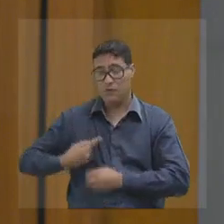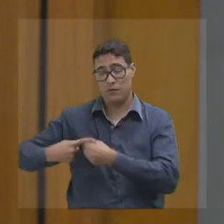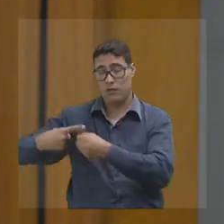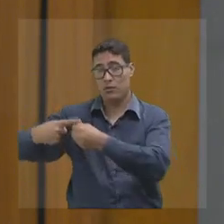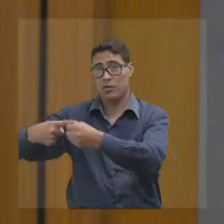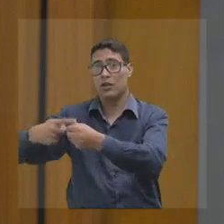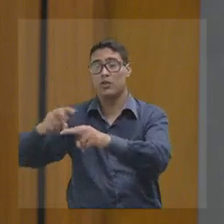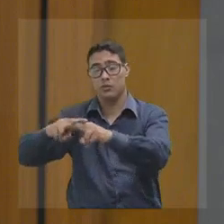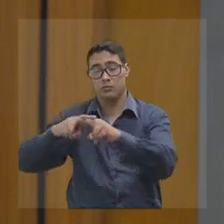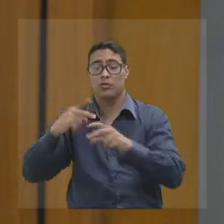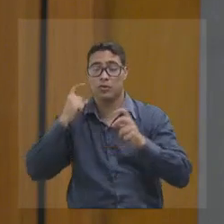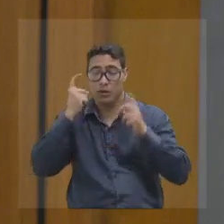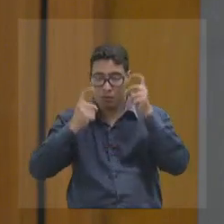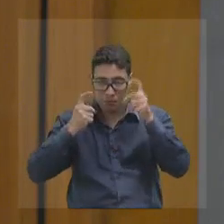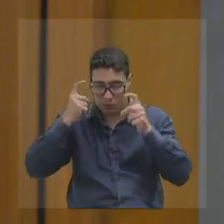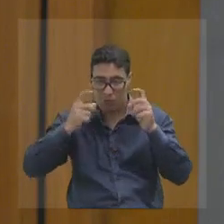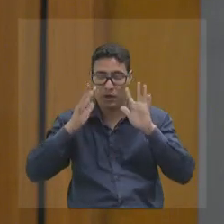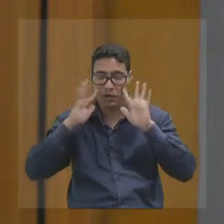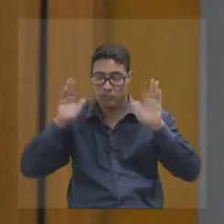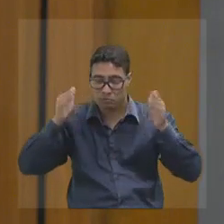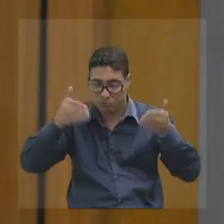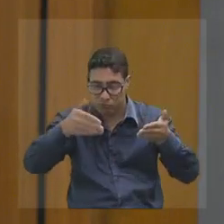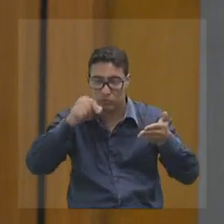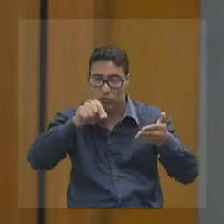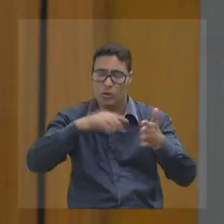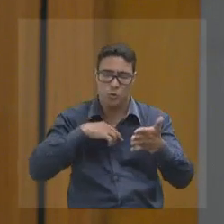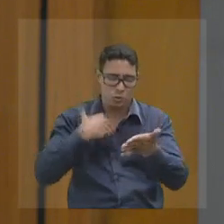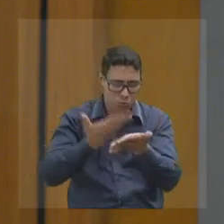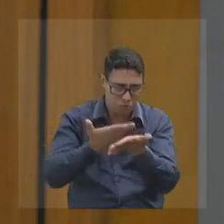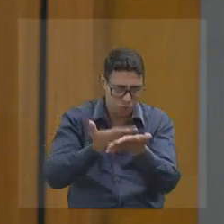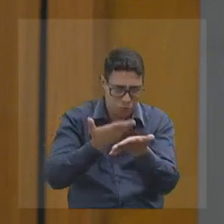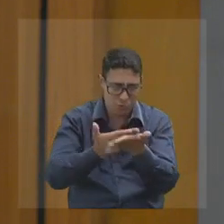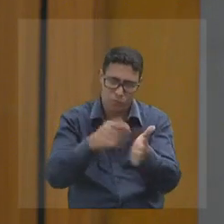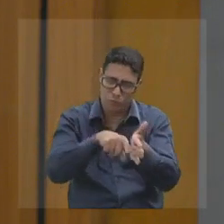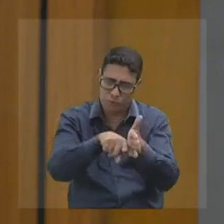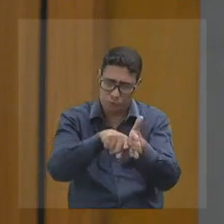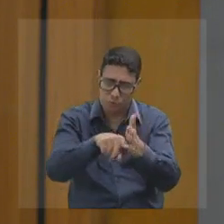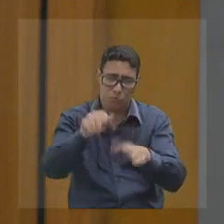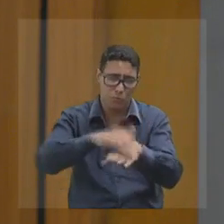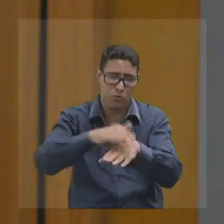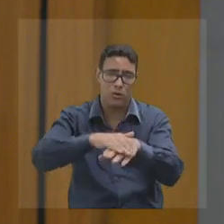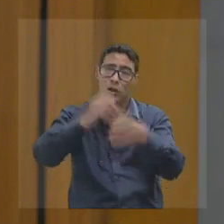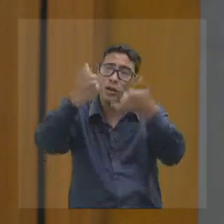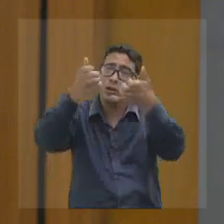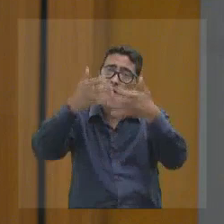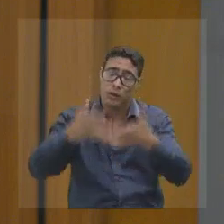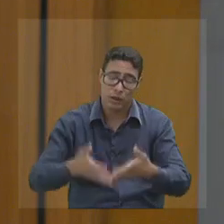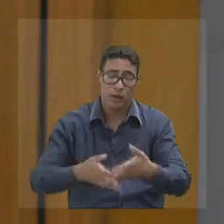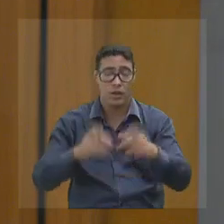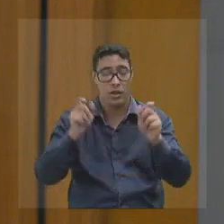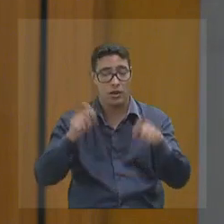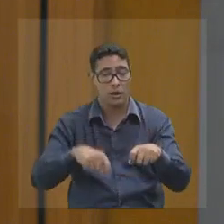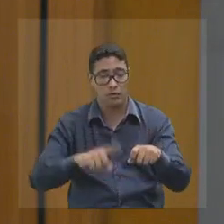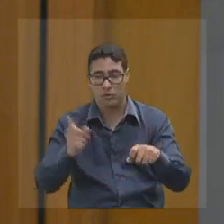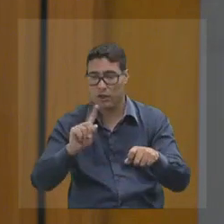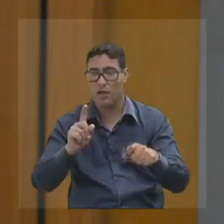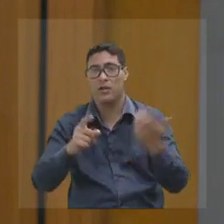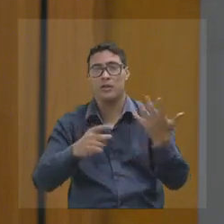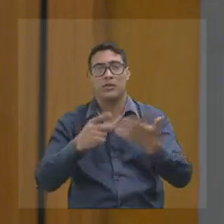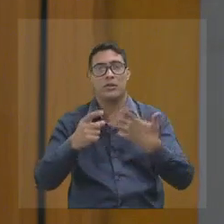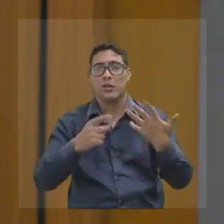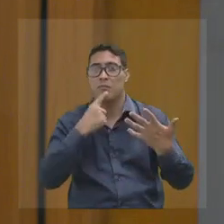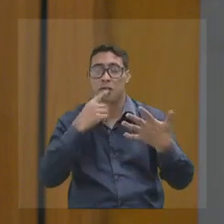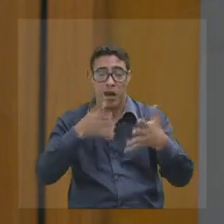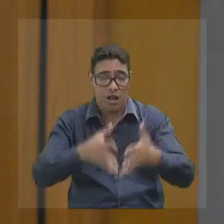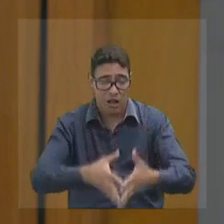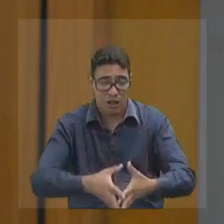está concentrada na viabilidade de um estudo que possa dizer mais uma vez que não dá para abrir a